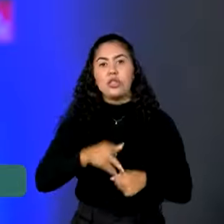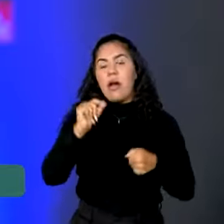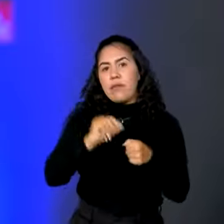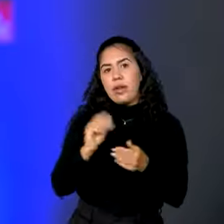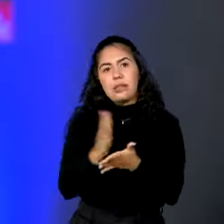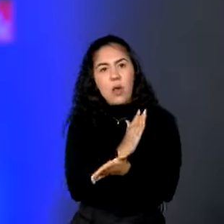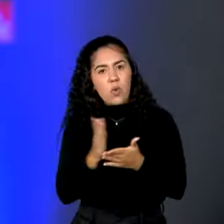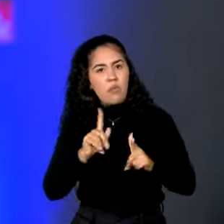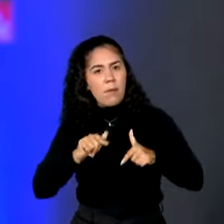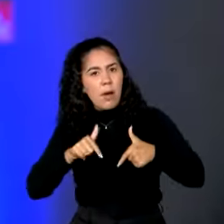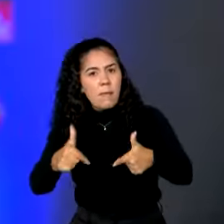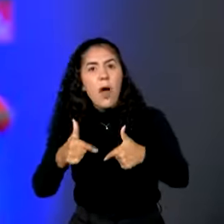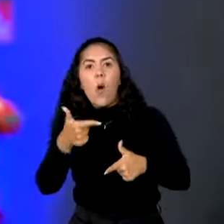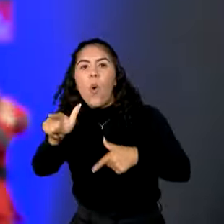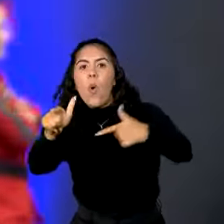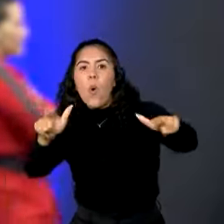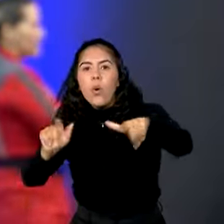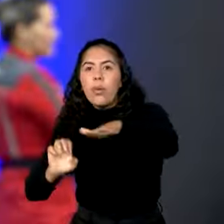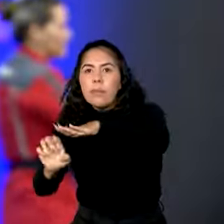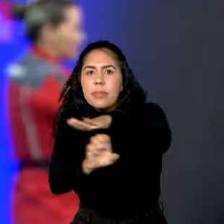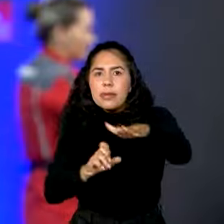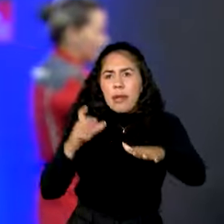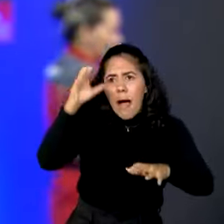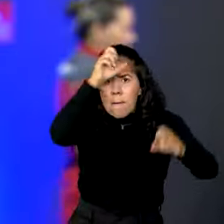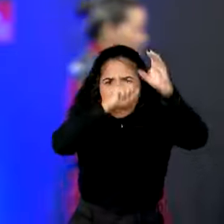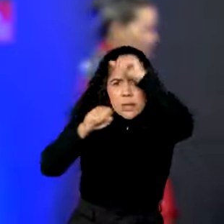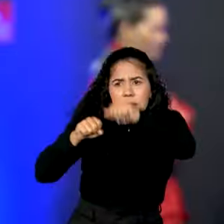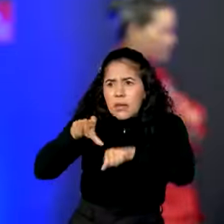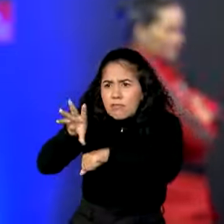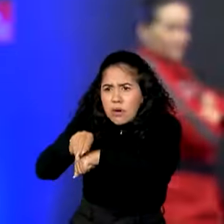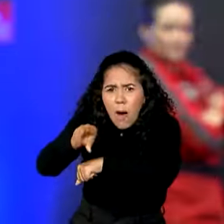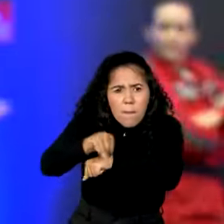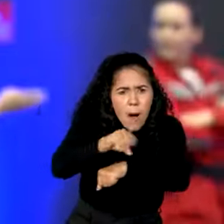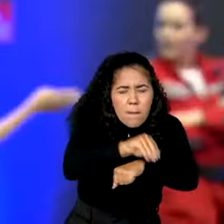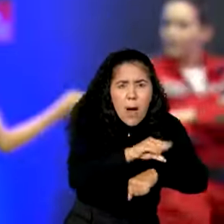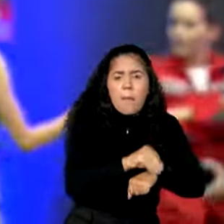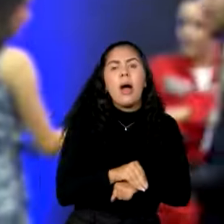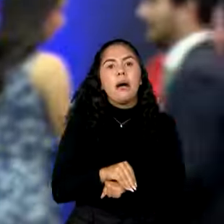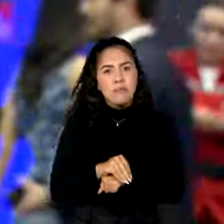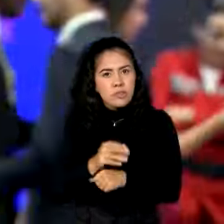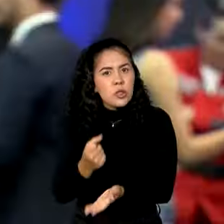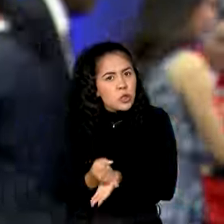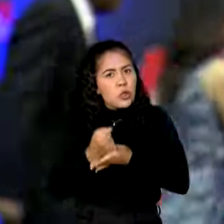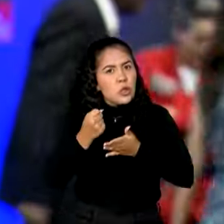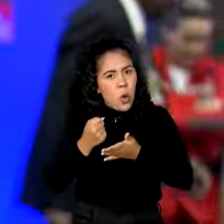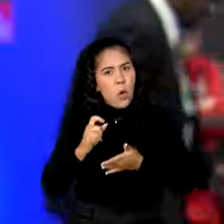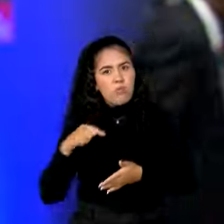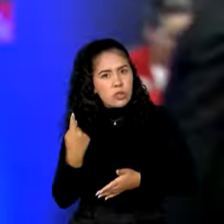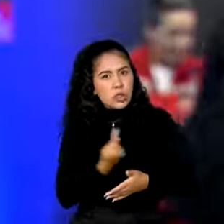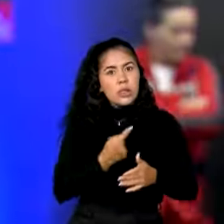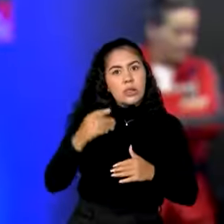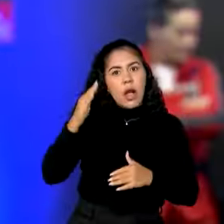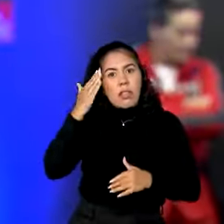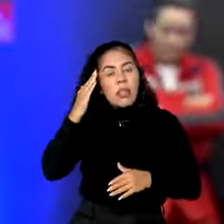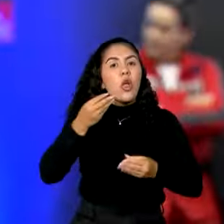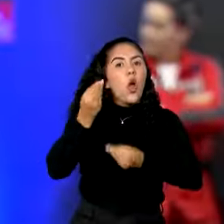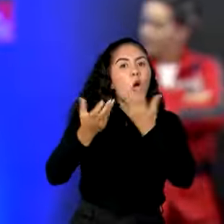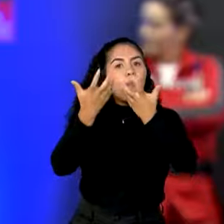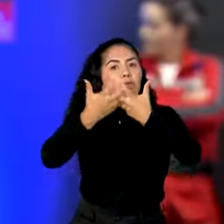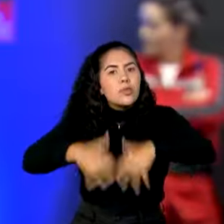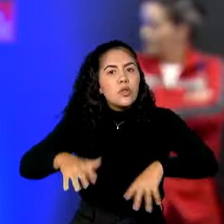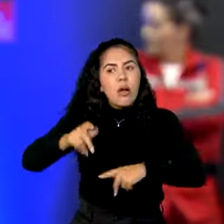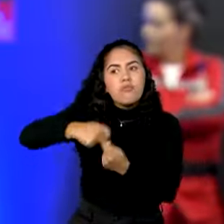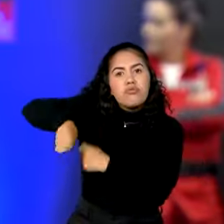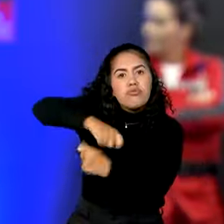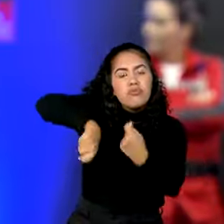junto com outras empresas, aprendemos, trocamos experiências com outros empreendedores. Isso ajudou bastante a gente a entender um pouco mais da dinâmica do